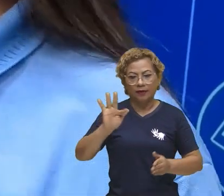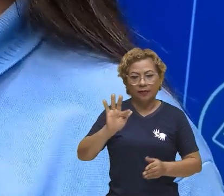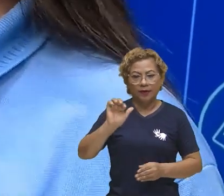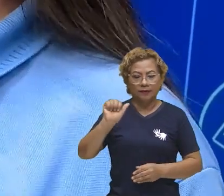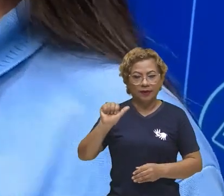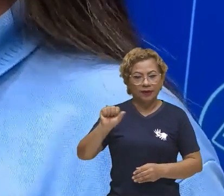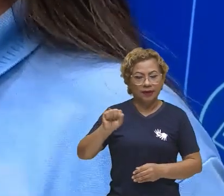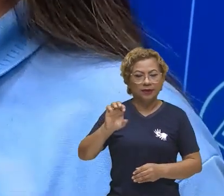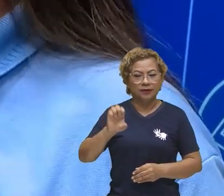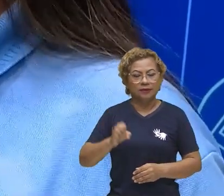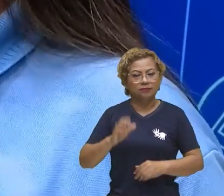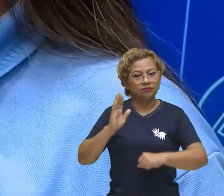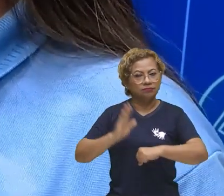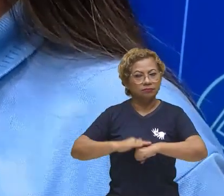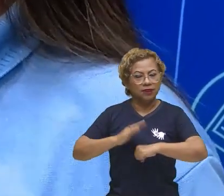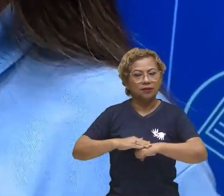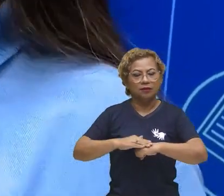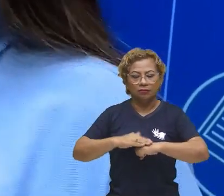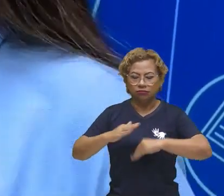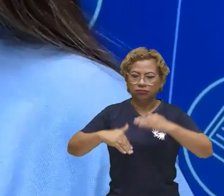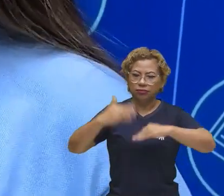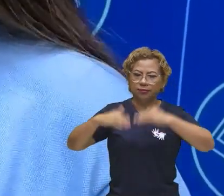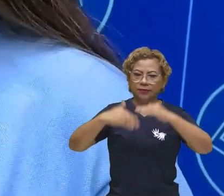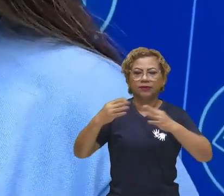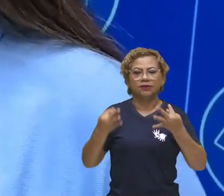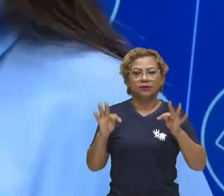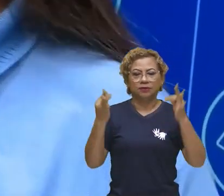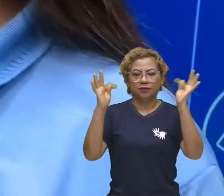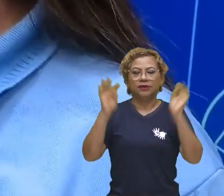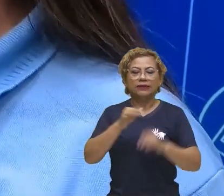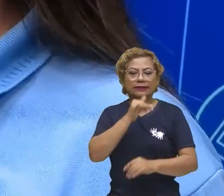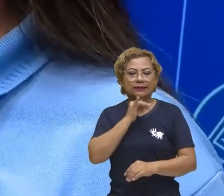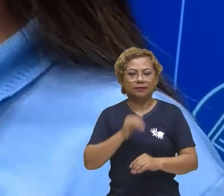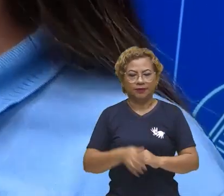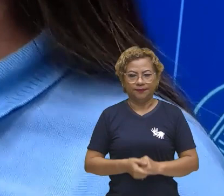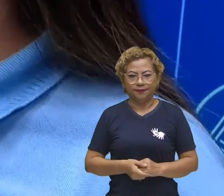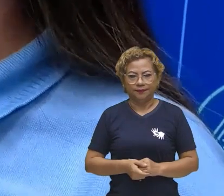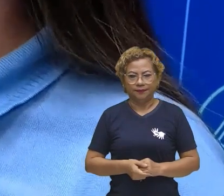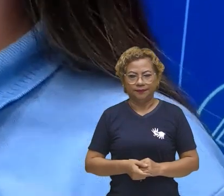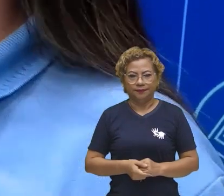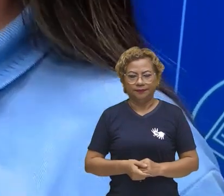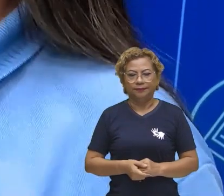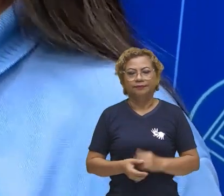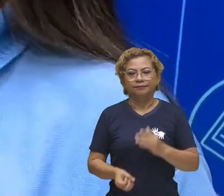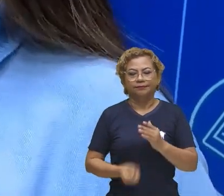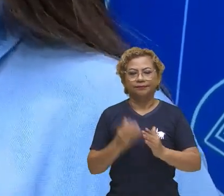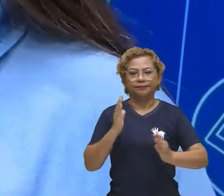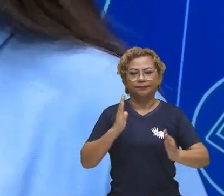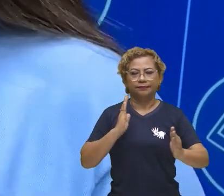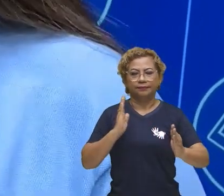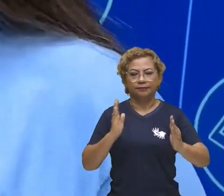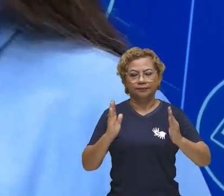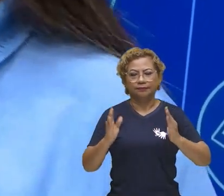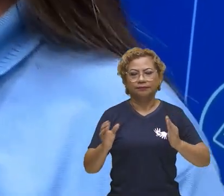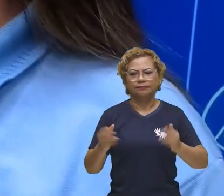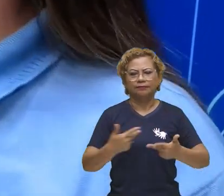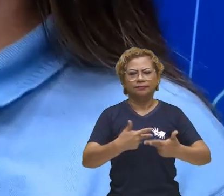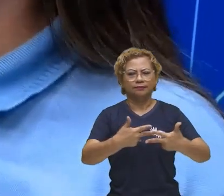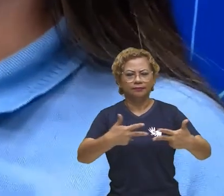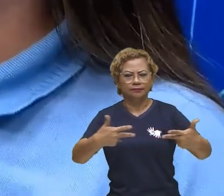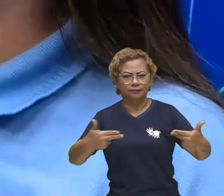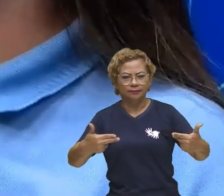né, quando a gente fala de avanços tecnológicos, como, por exemplo, o surgimento da robótica. A gente vê também a questão